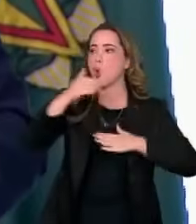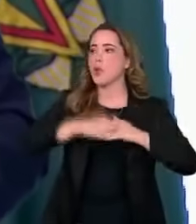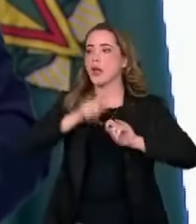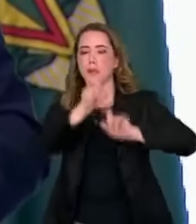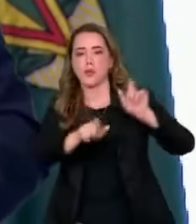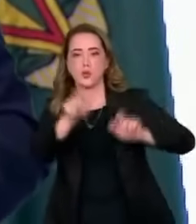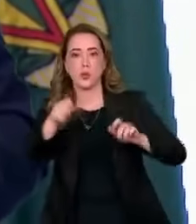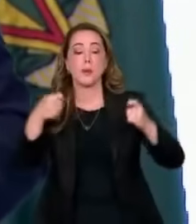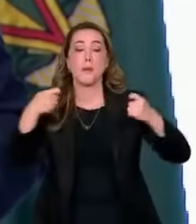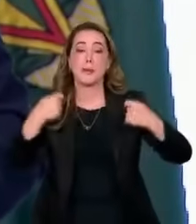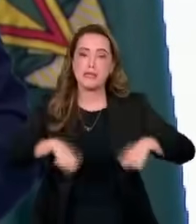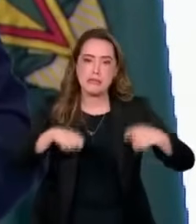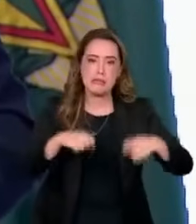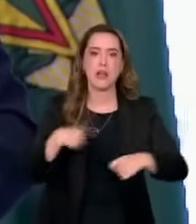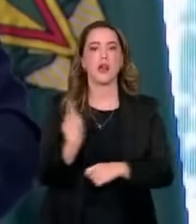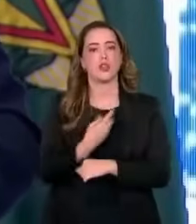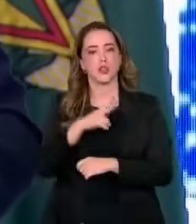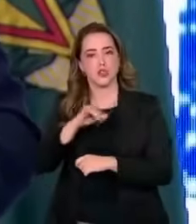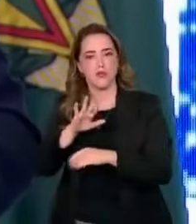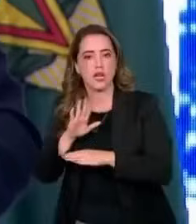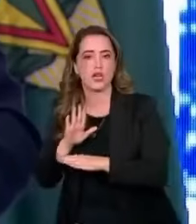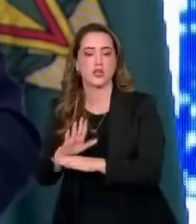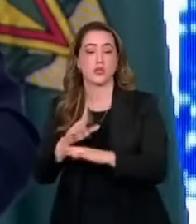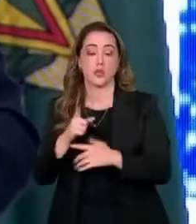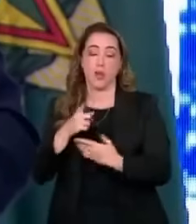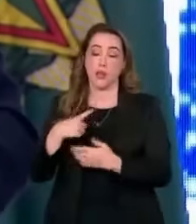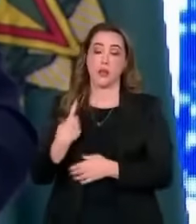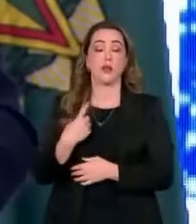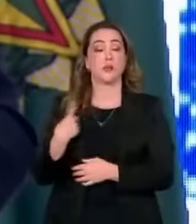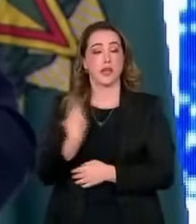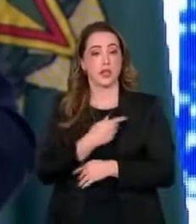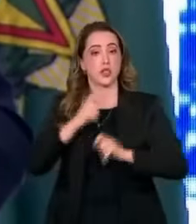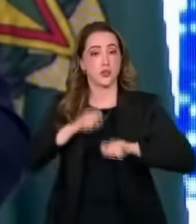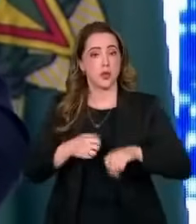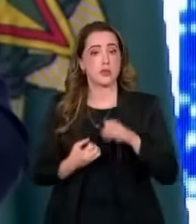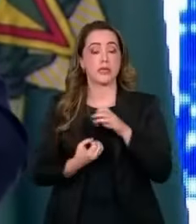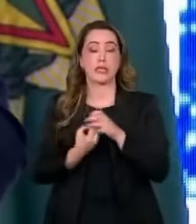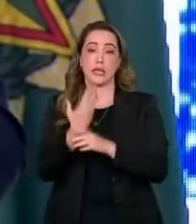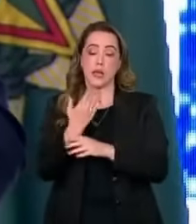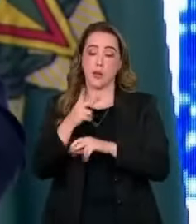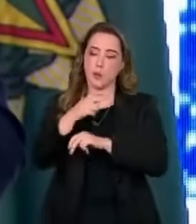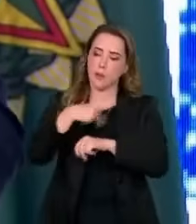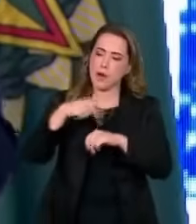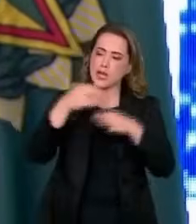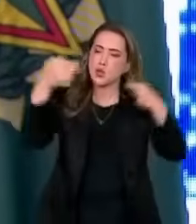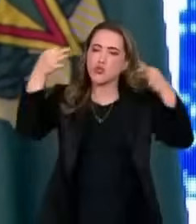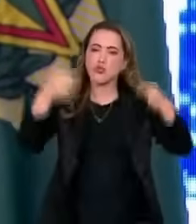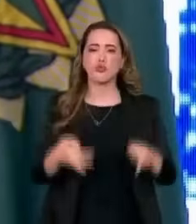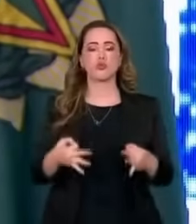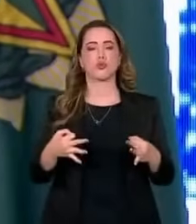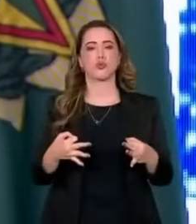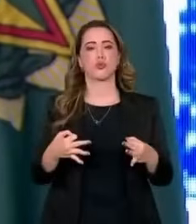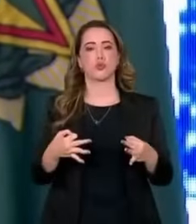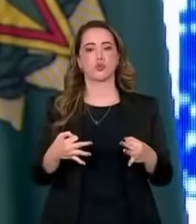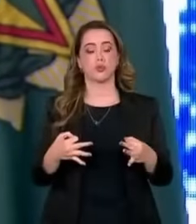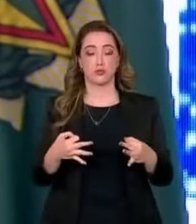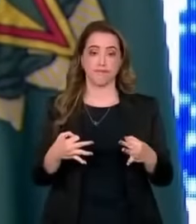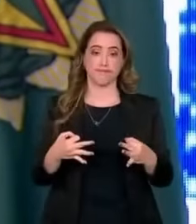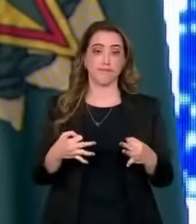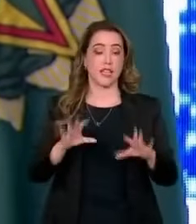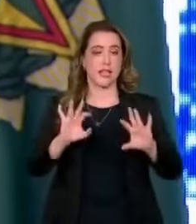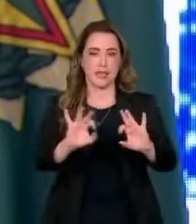seja, para que a gente possa construir um país mais justo, em que as famílias vivam